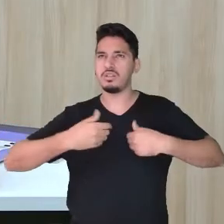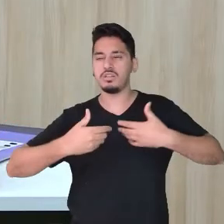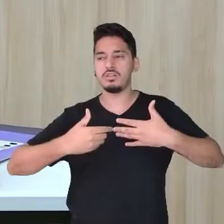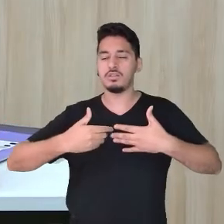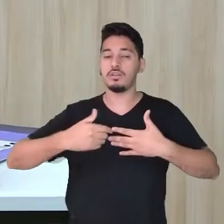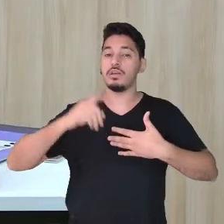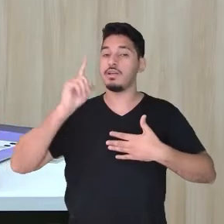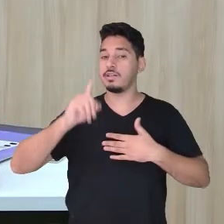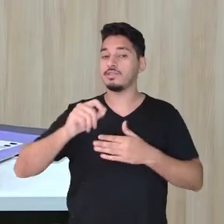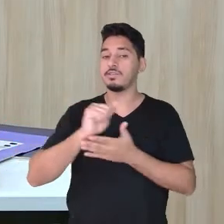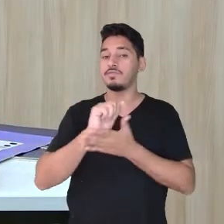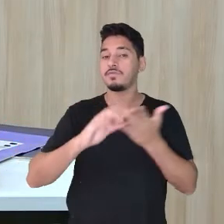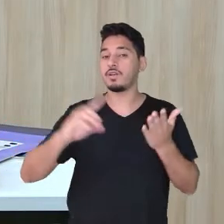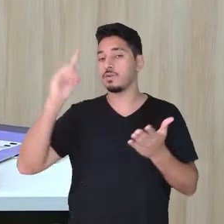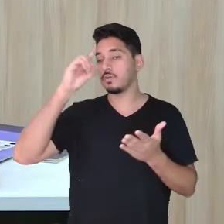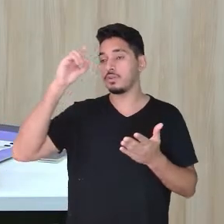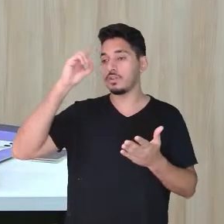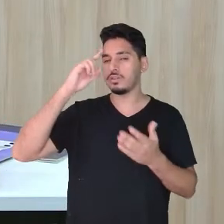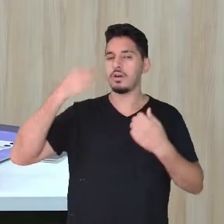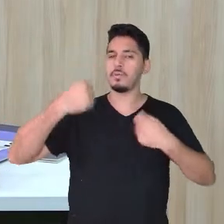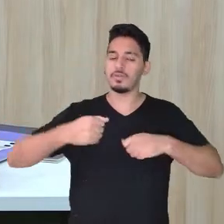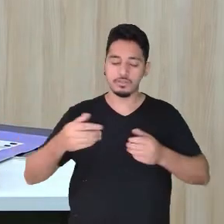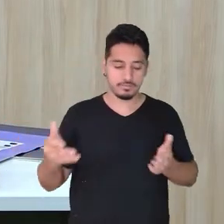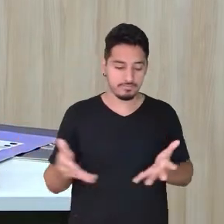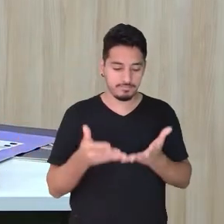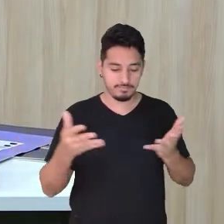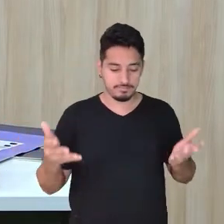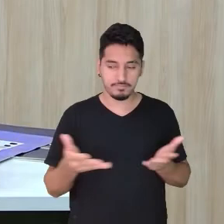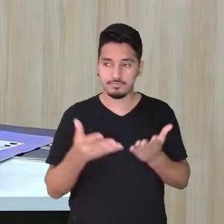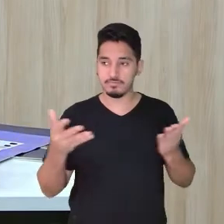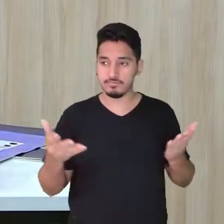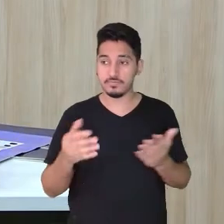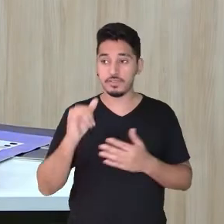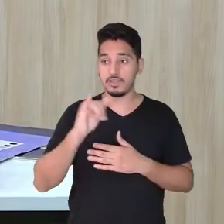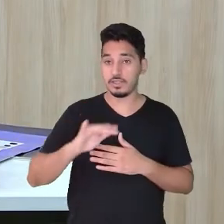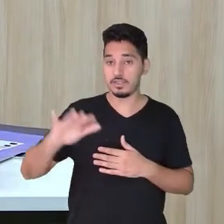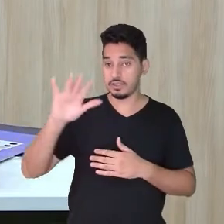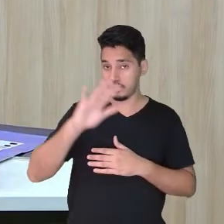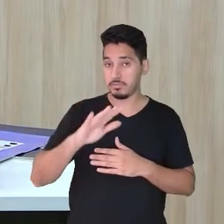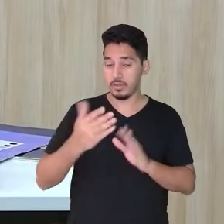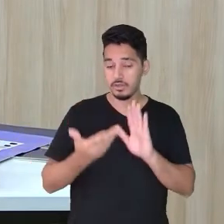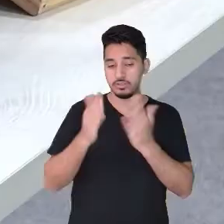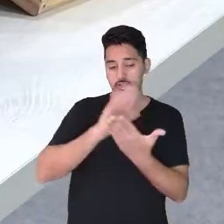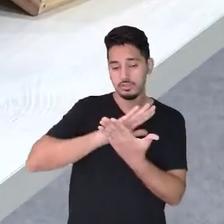da vida diária precisa ser trabalhada com esse estudante. Aqui estão as imagens